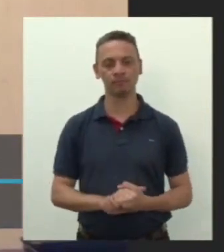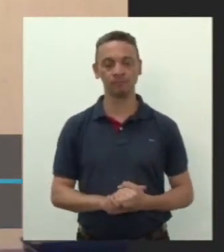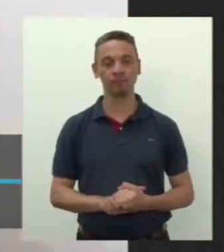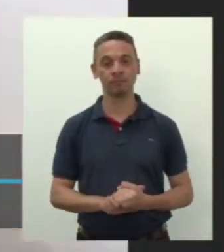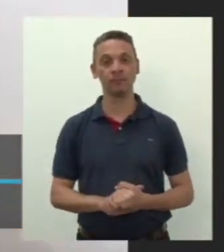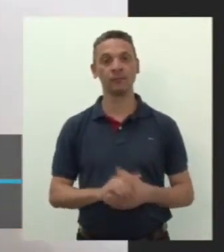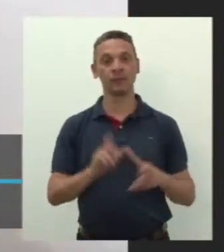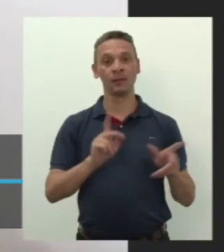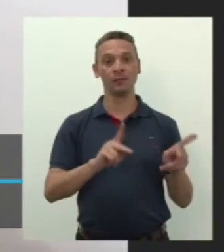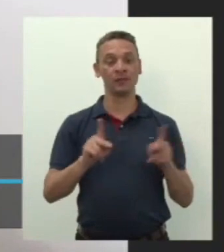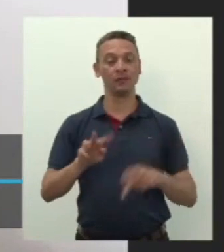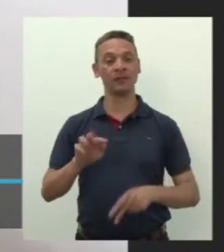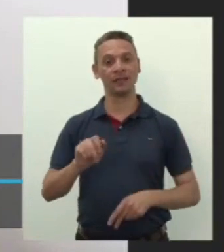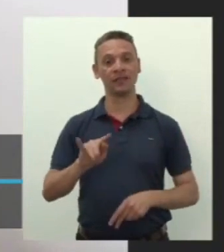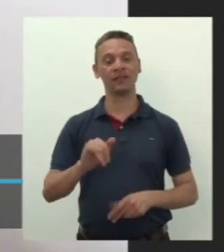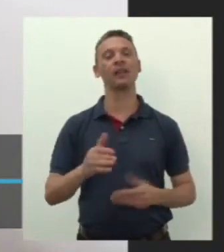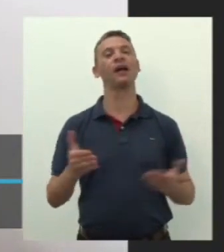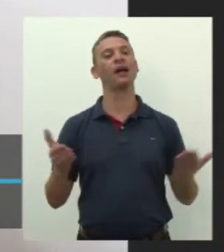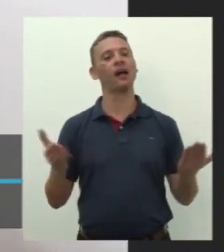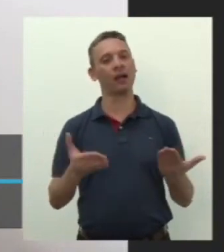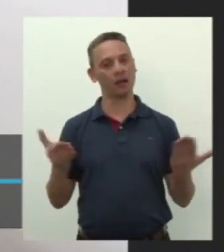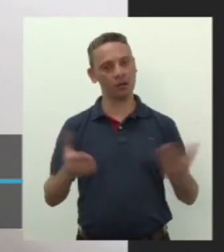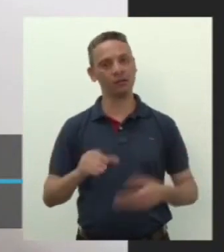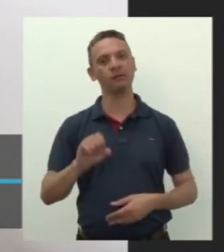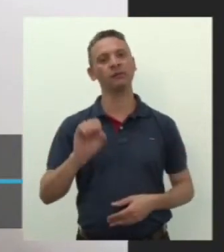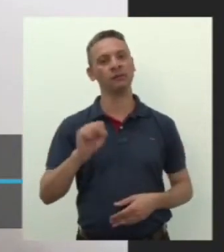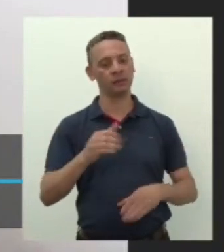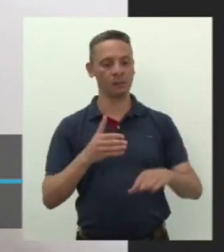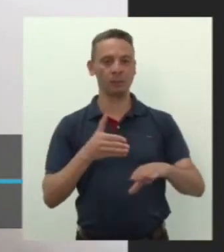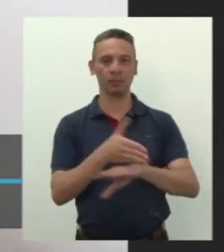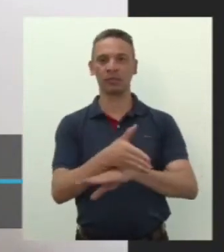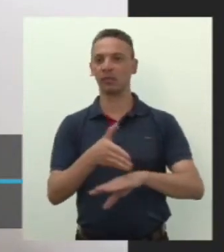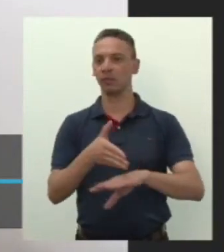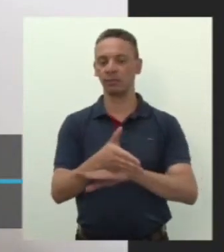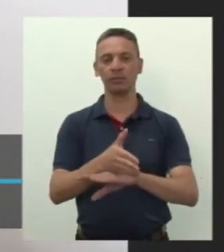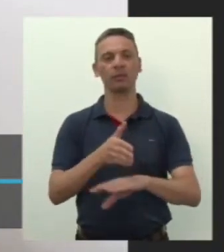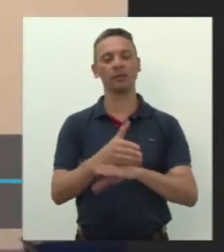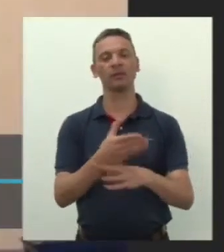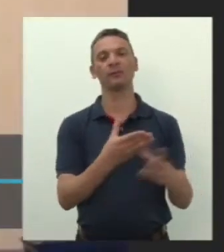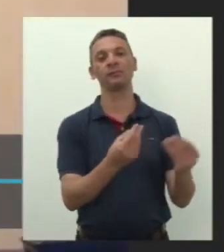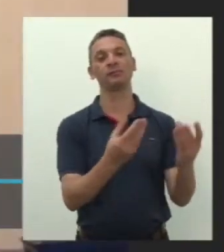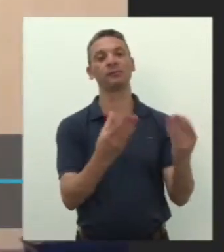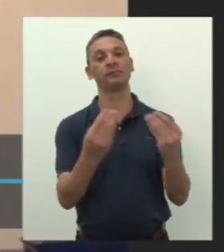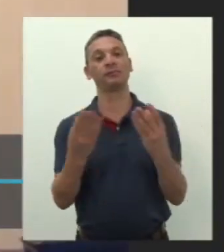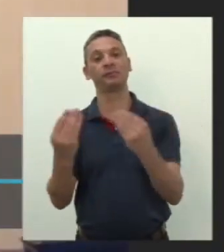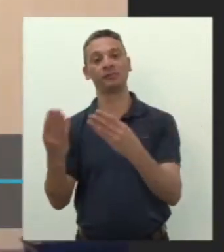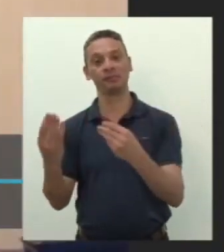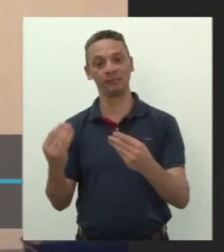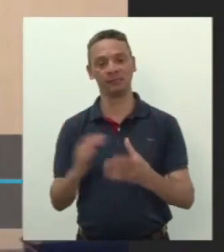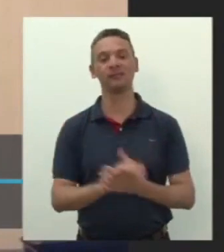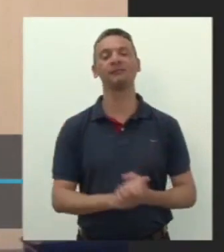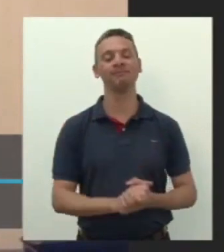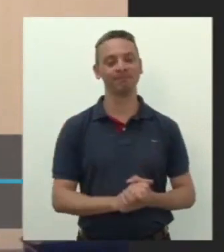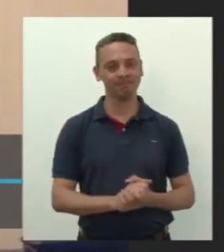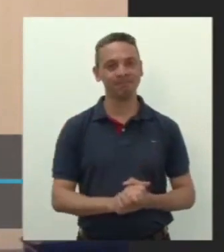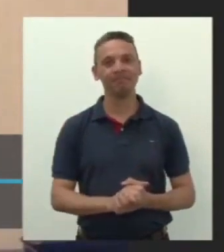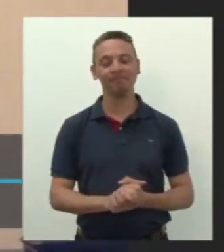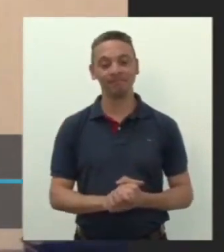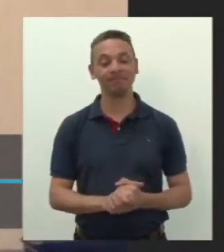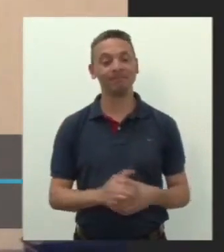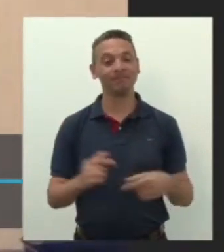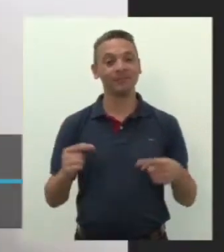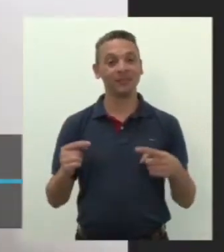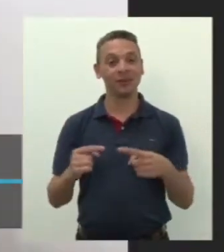Professora Tatiane, agora nós temos muitas contribuições. É o reflexo de